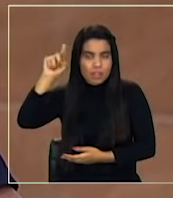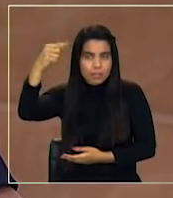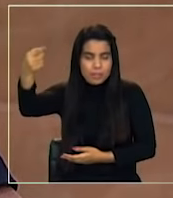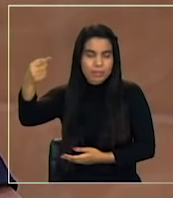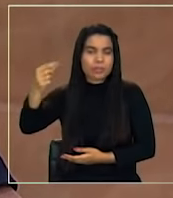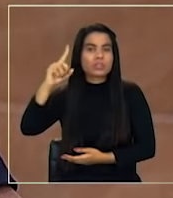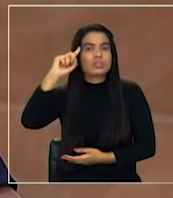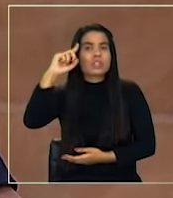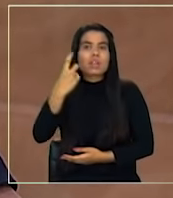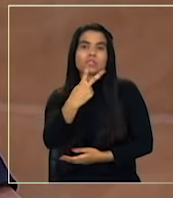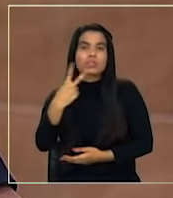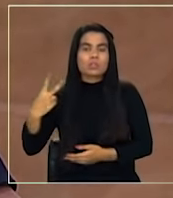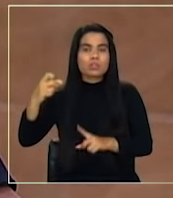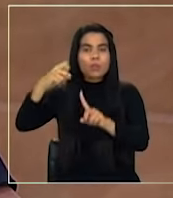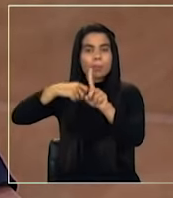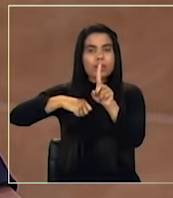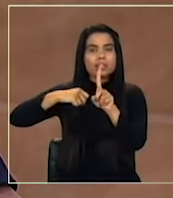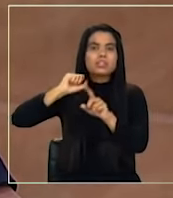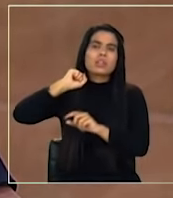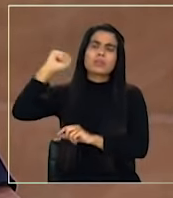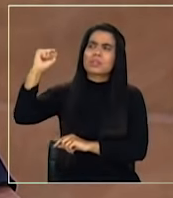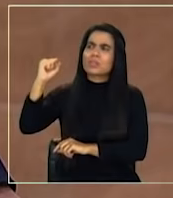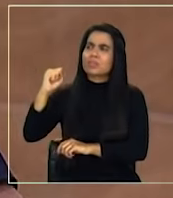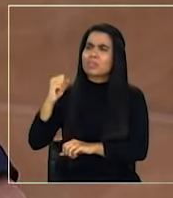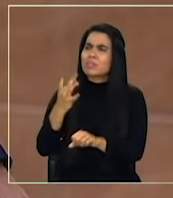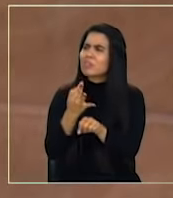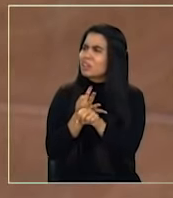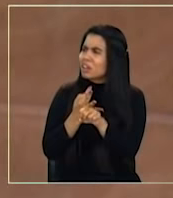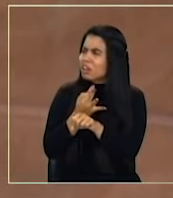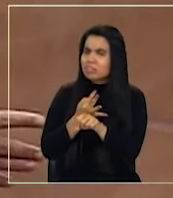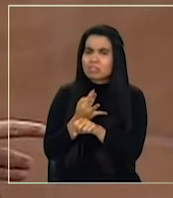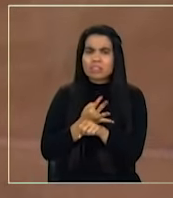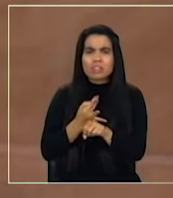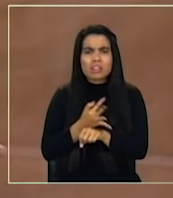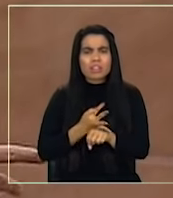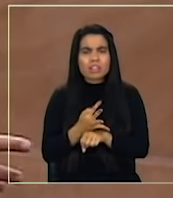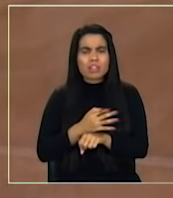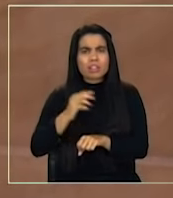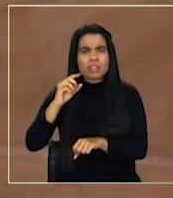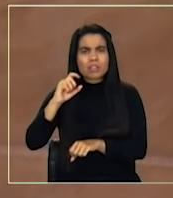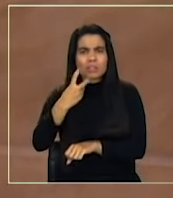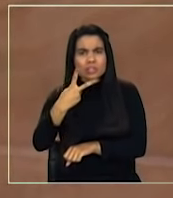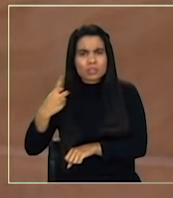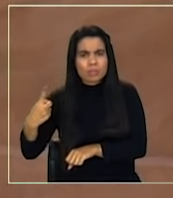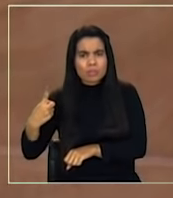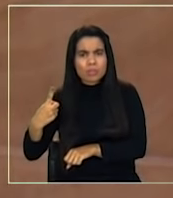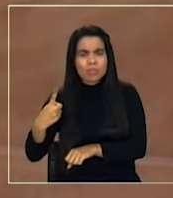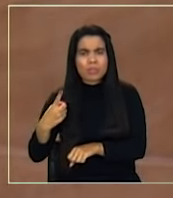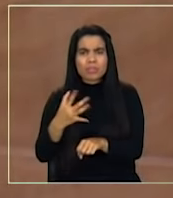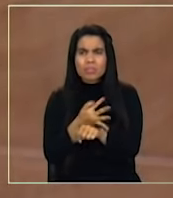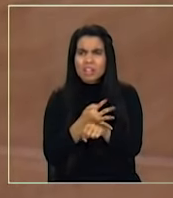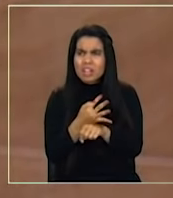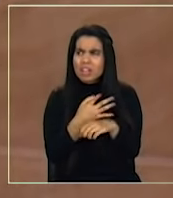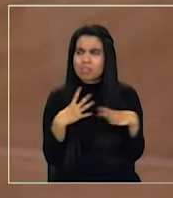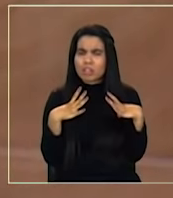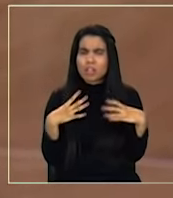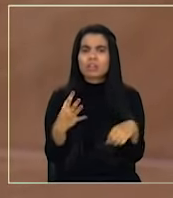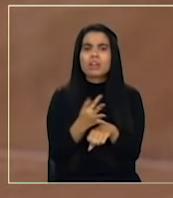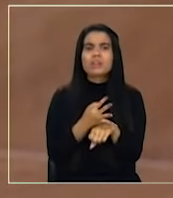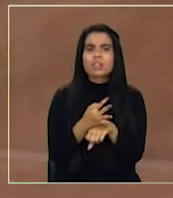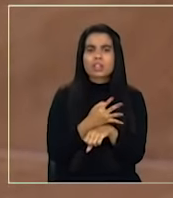22 de abril, que inclusive acho que é feriado, né? Feriado? 21 é feriado. Então, dia 21 é feriado, 22 é